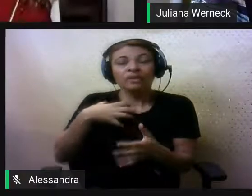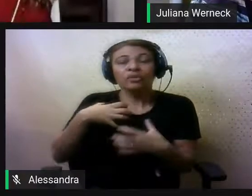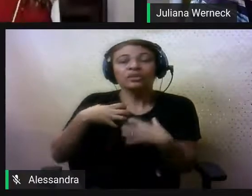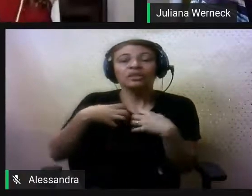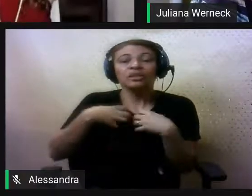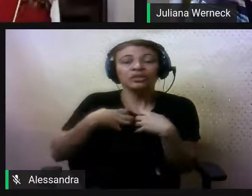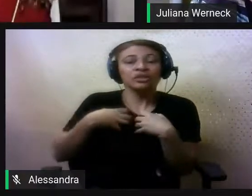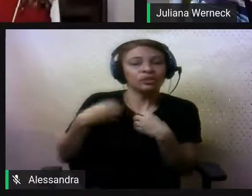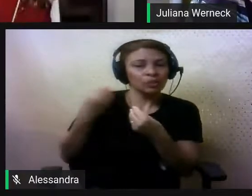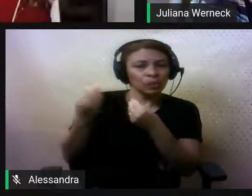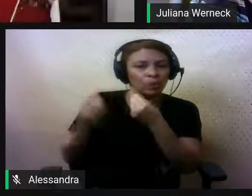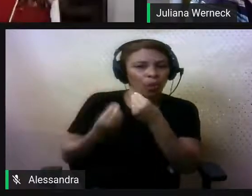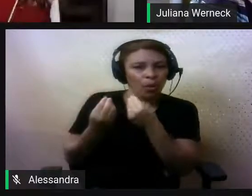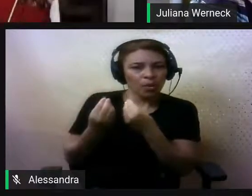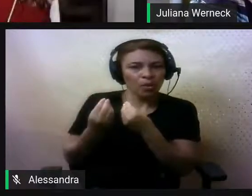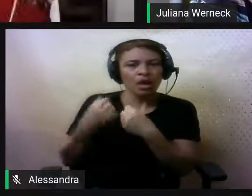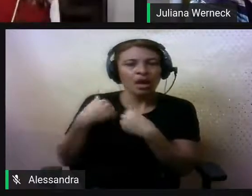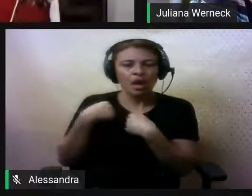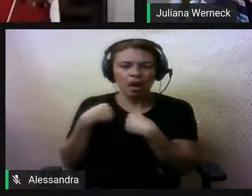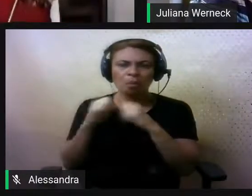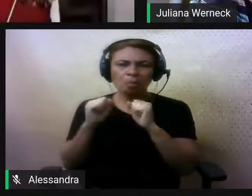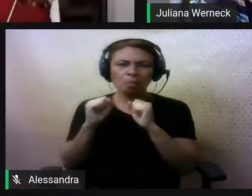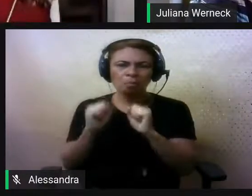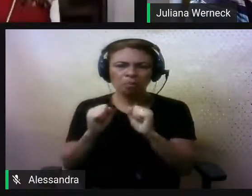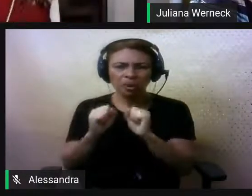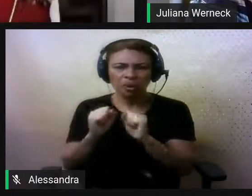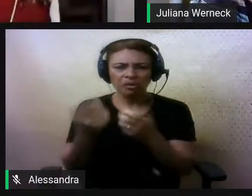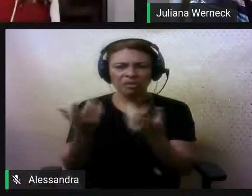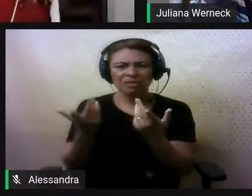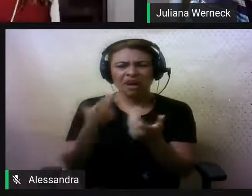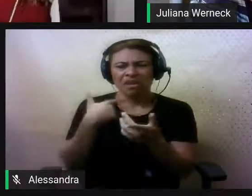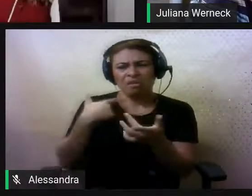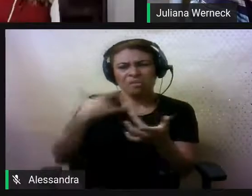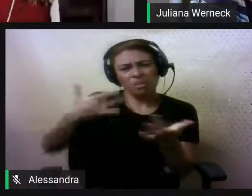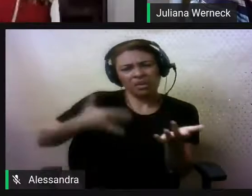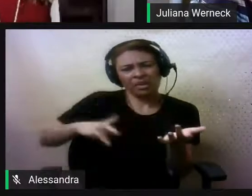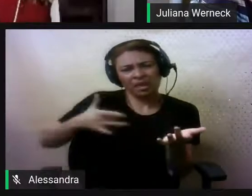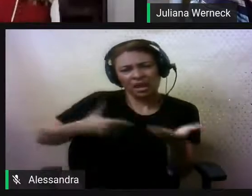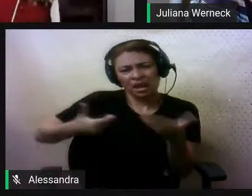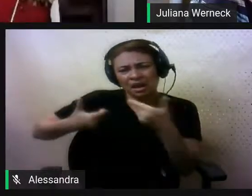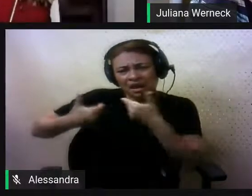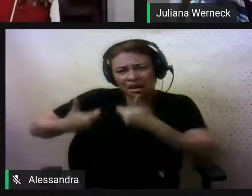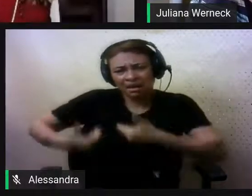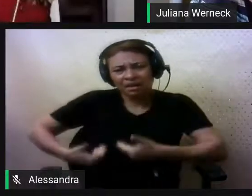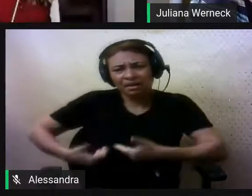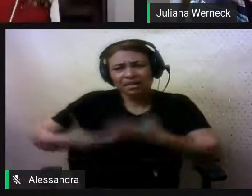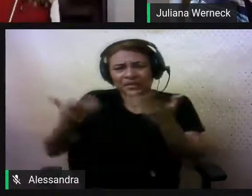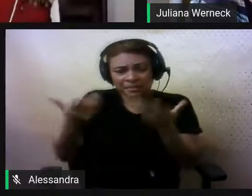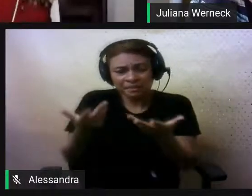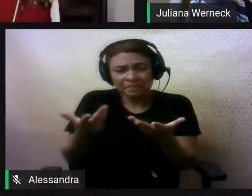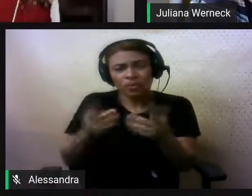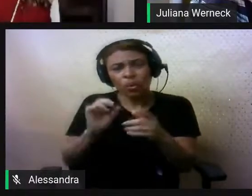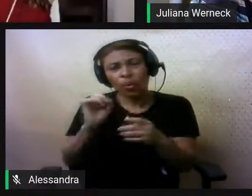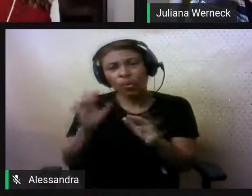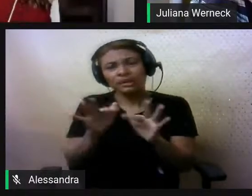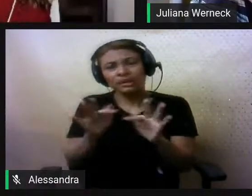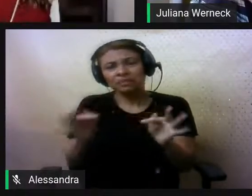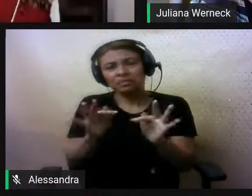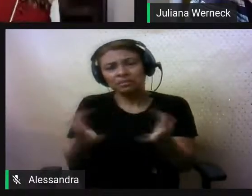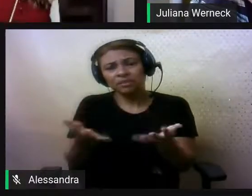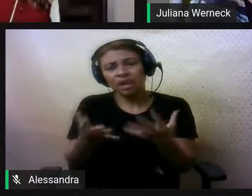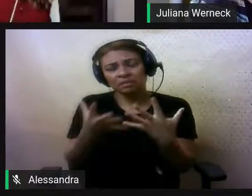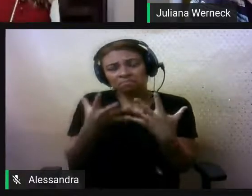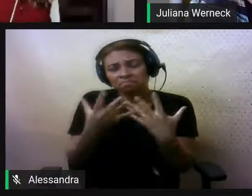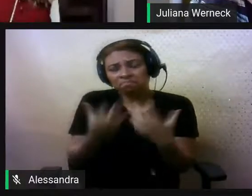reagir. Eu poderia ter escolhido me vitimizar, ou, sei lá, simplesmente aceitar